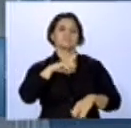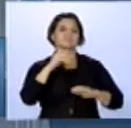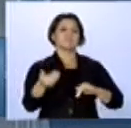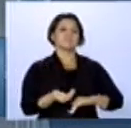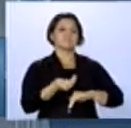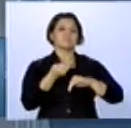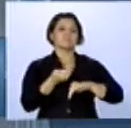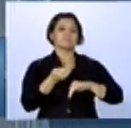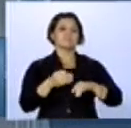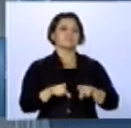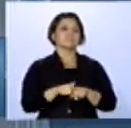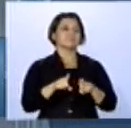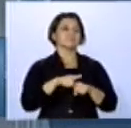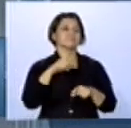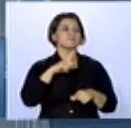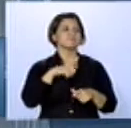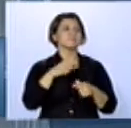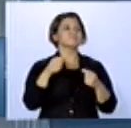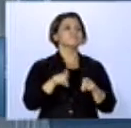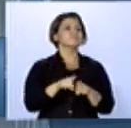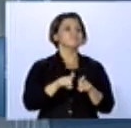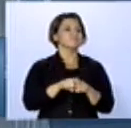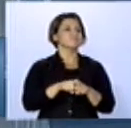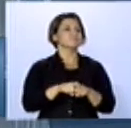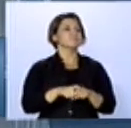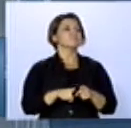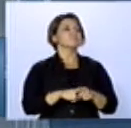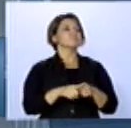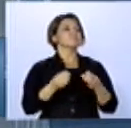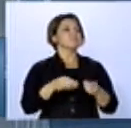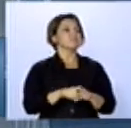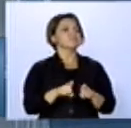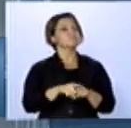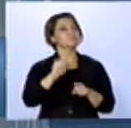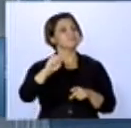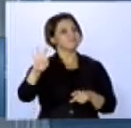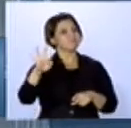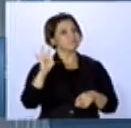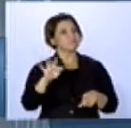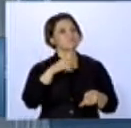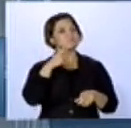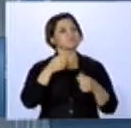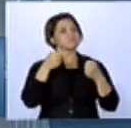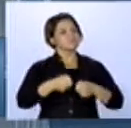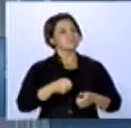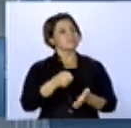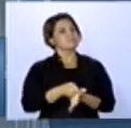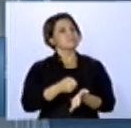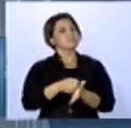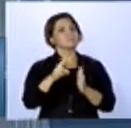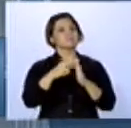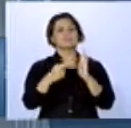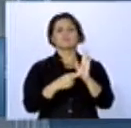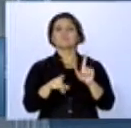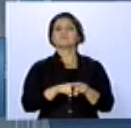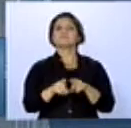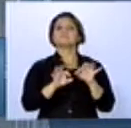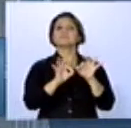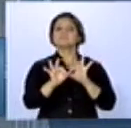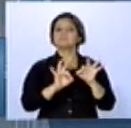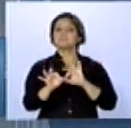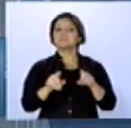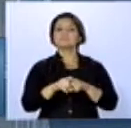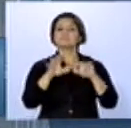pertence ao judiciário que regula a competição eleitoral e a bem dizer muito bem regulamentar né Essas agências